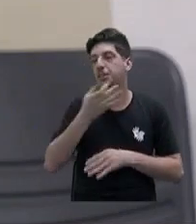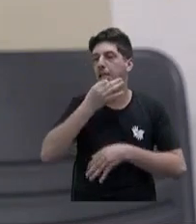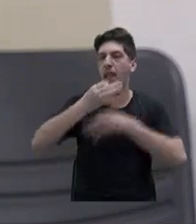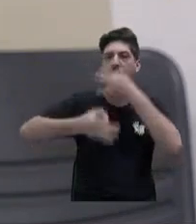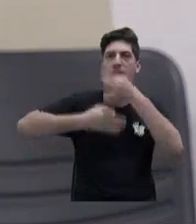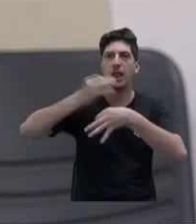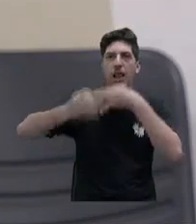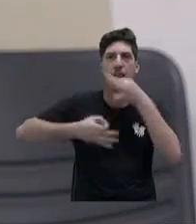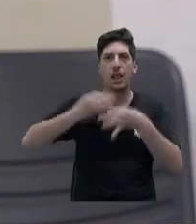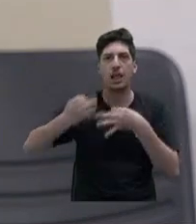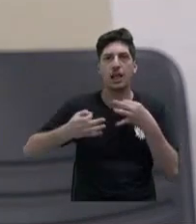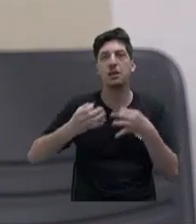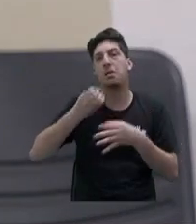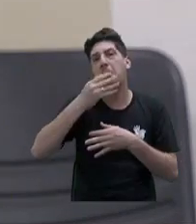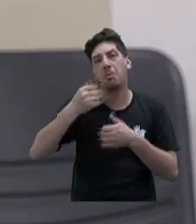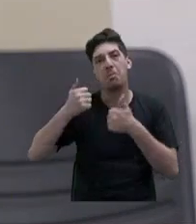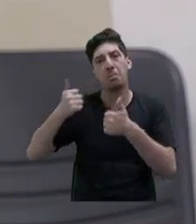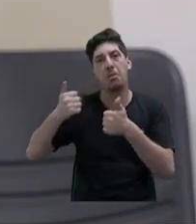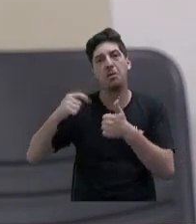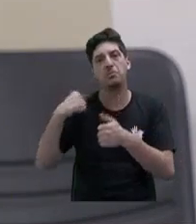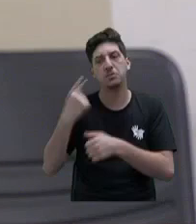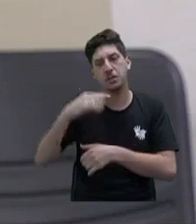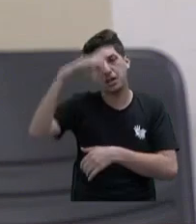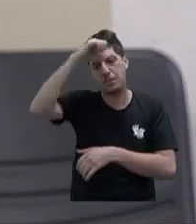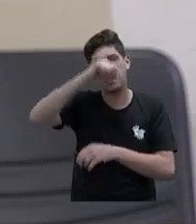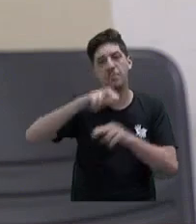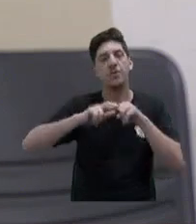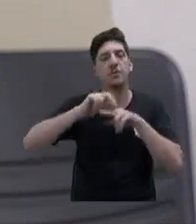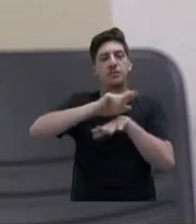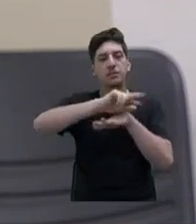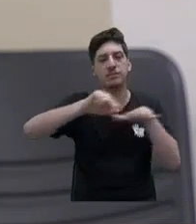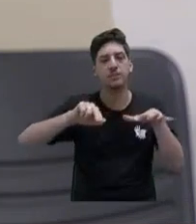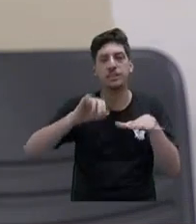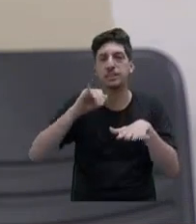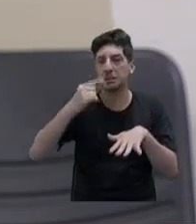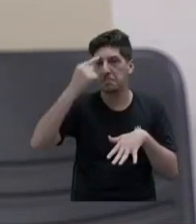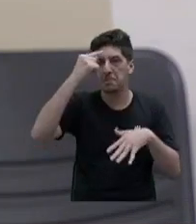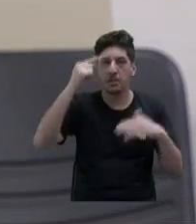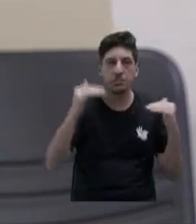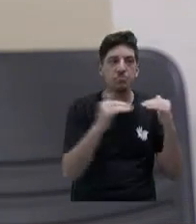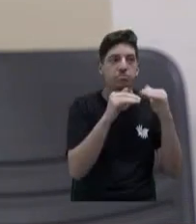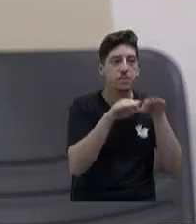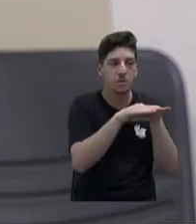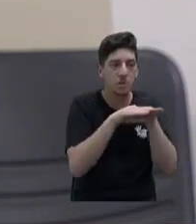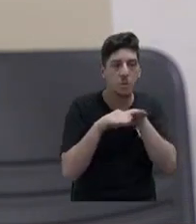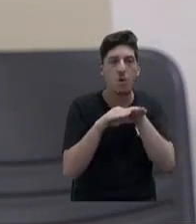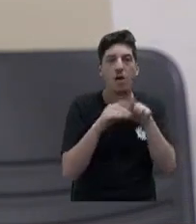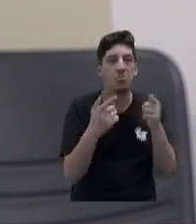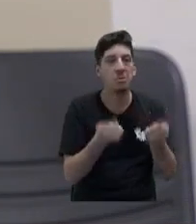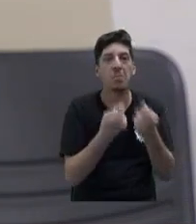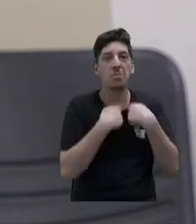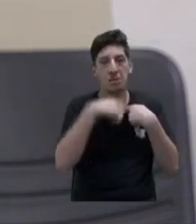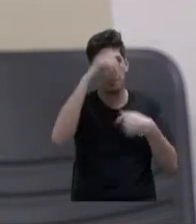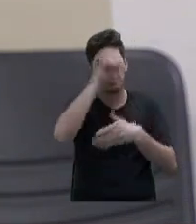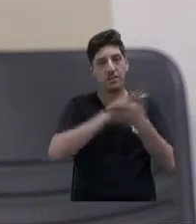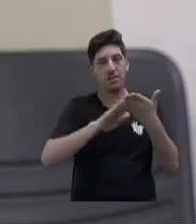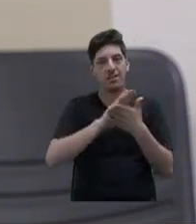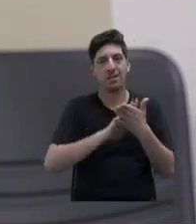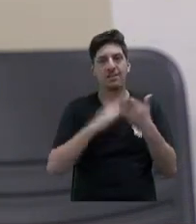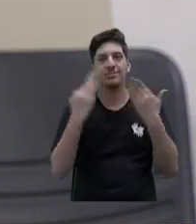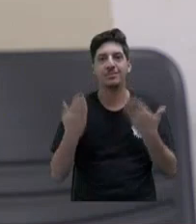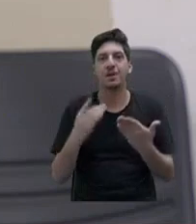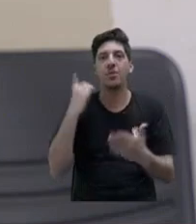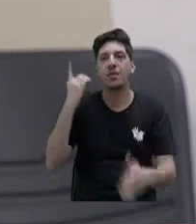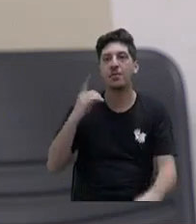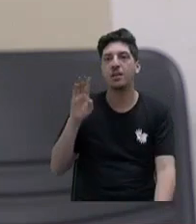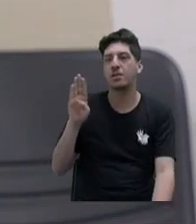as críticas são muito boas, a gente aprende a partir das diferenças. Quem pensa igual a gente nem aprende. E aí, deputado